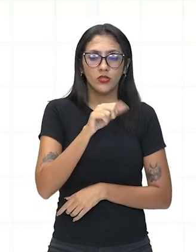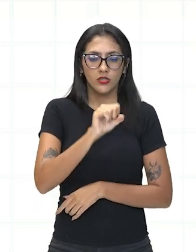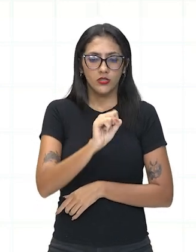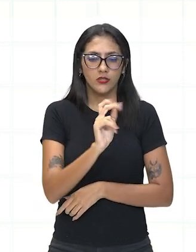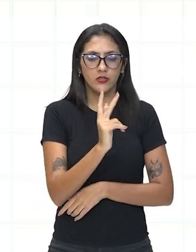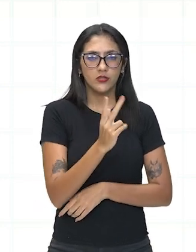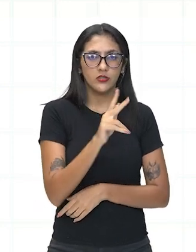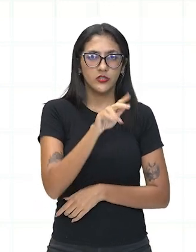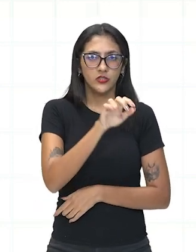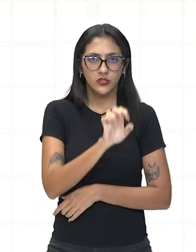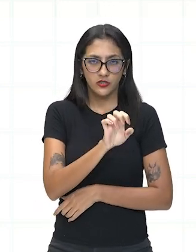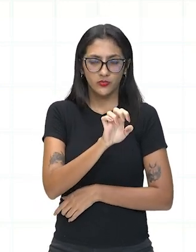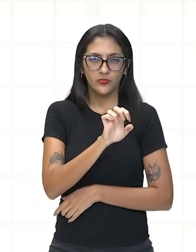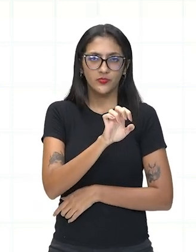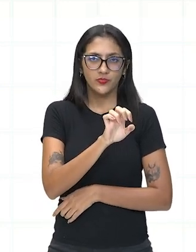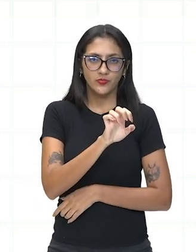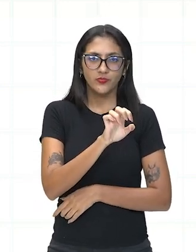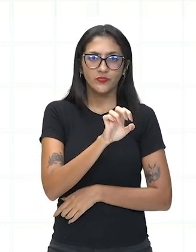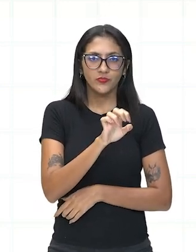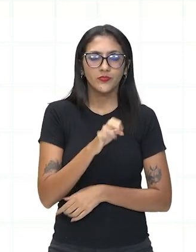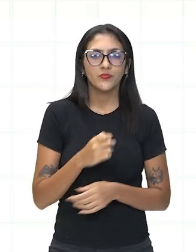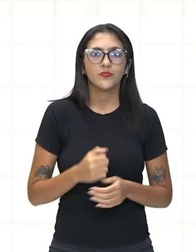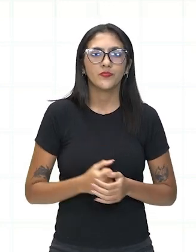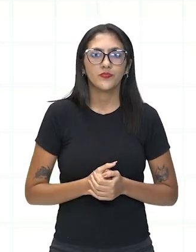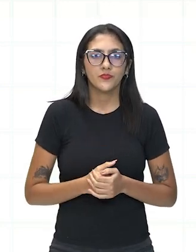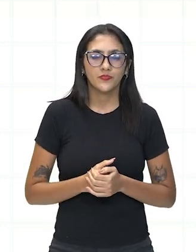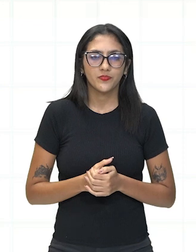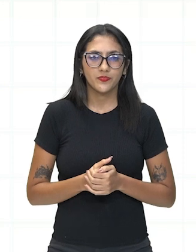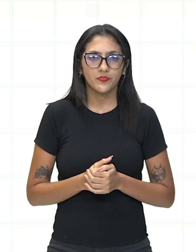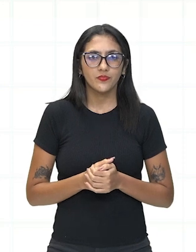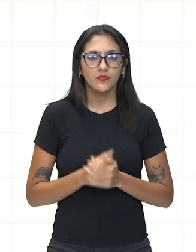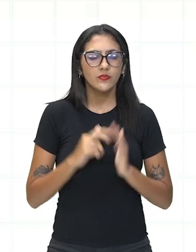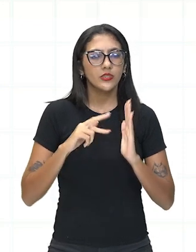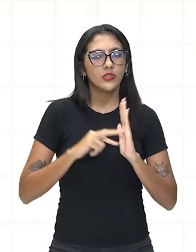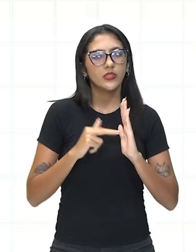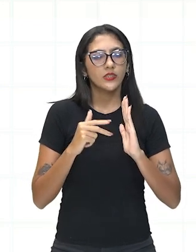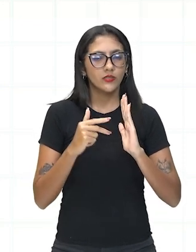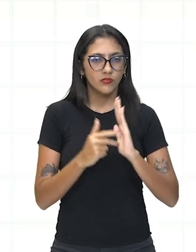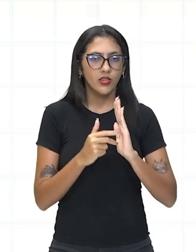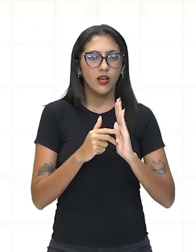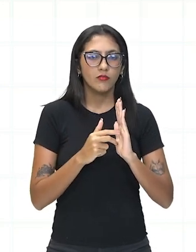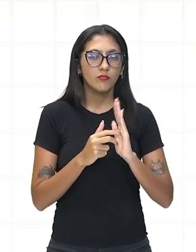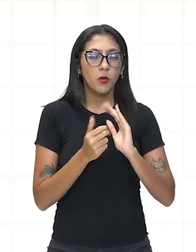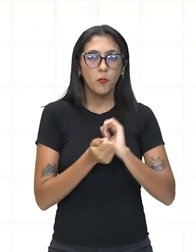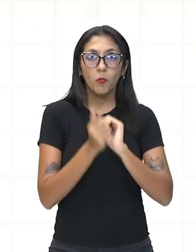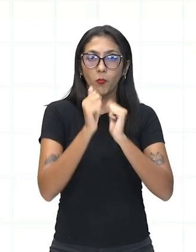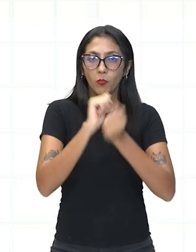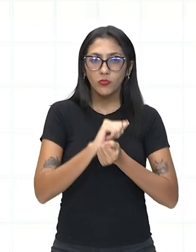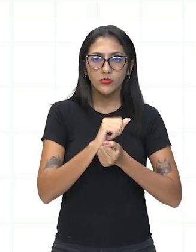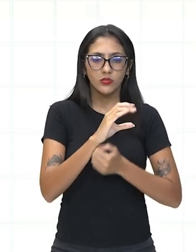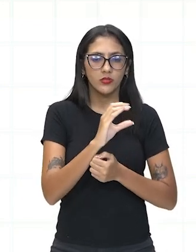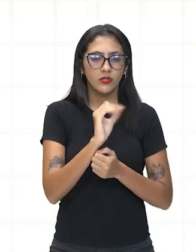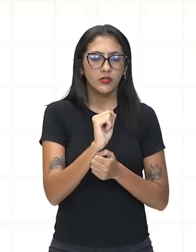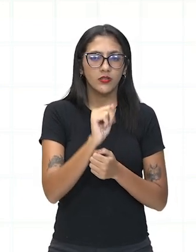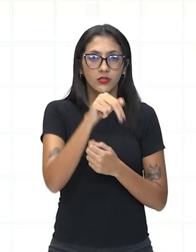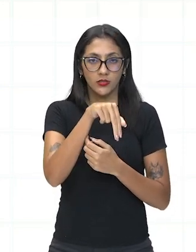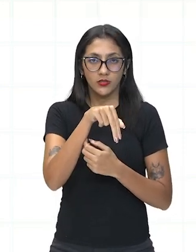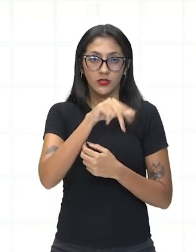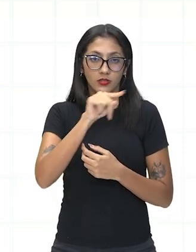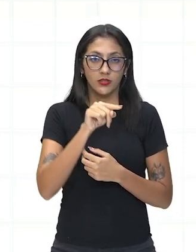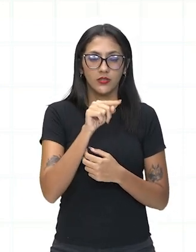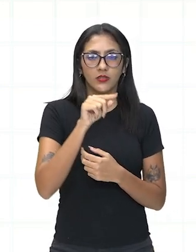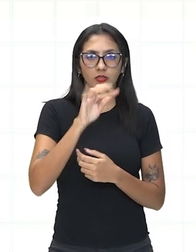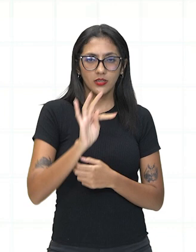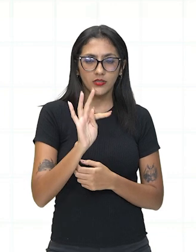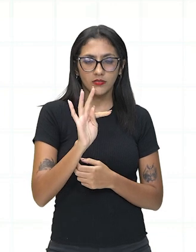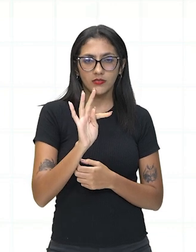sujeito, ó. She. Como é negativa, eu utilizo can't na forma contraída. No,